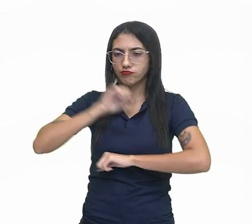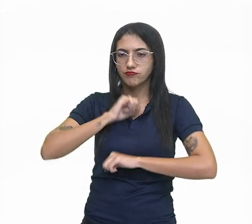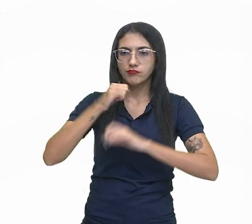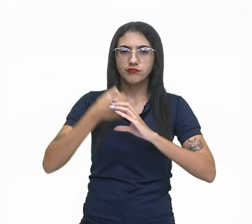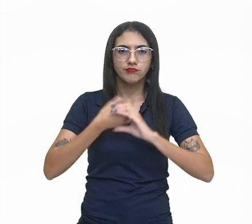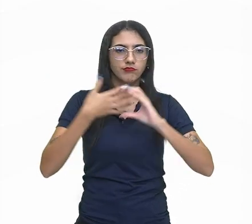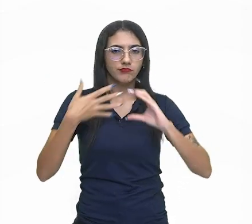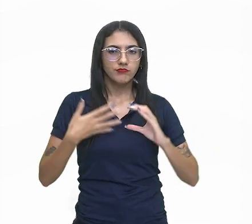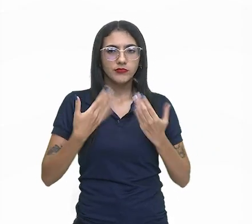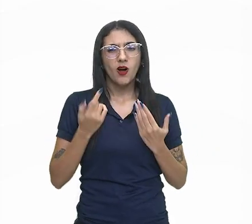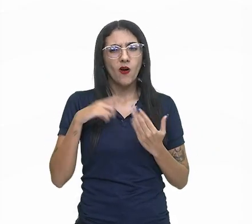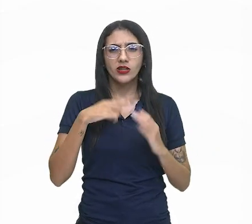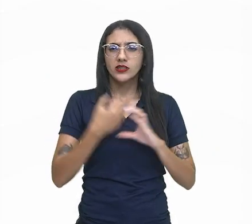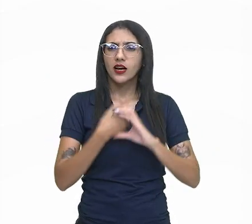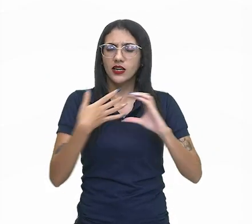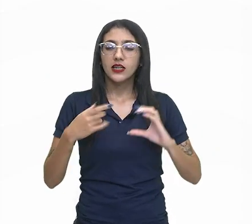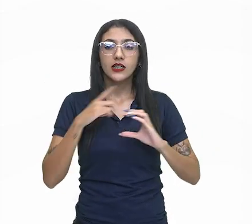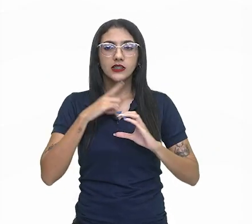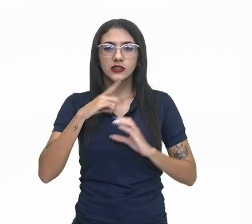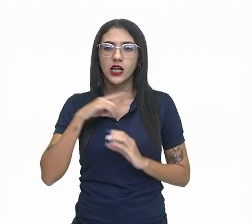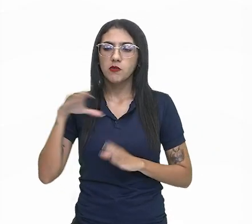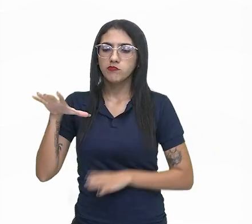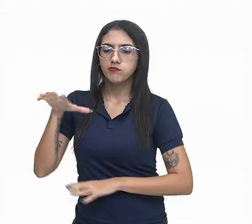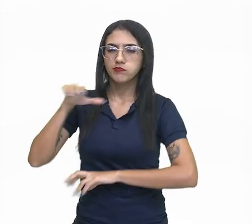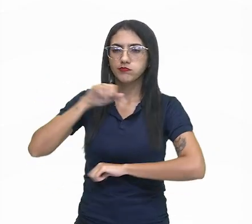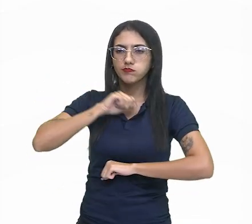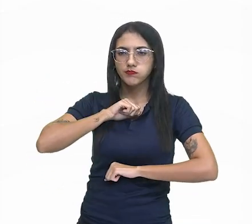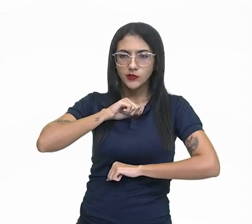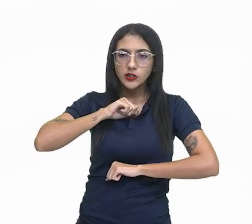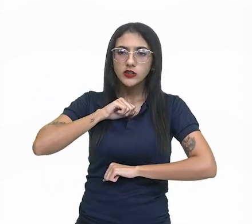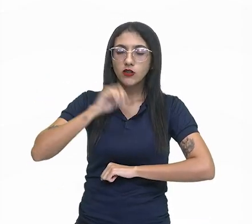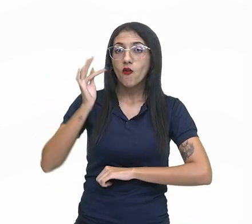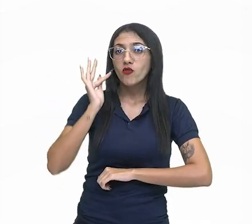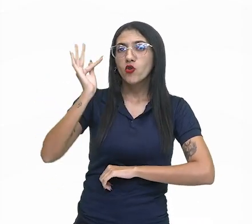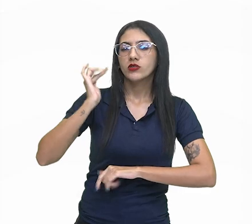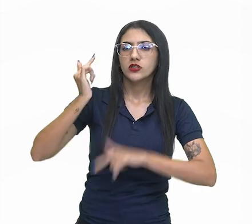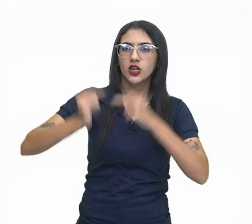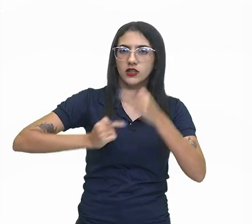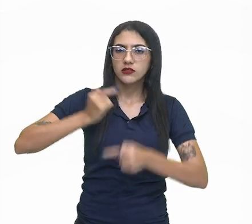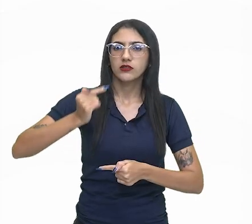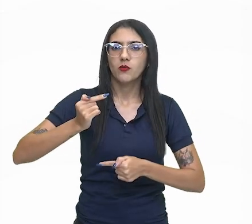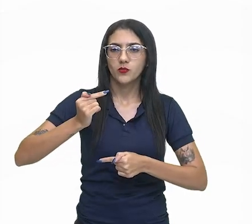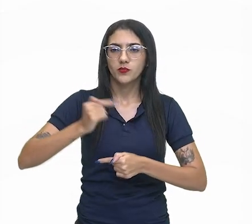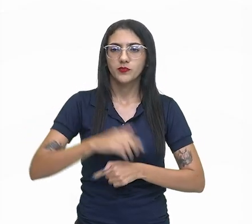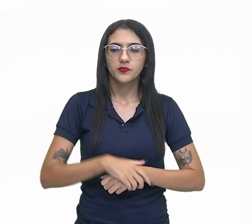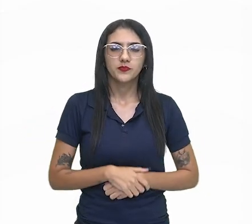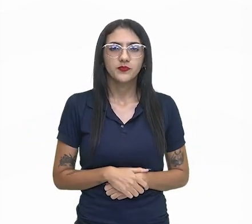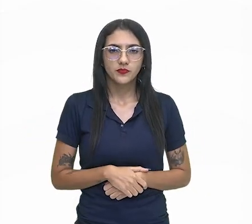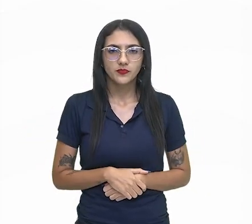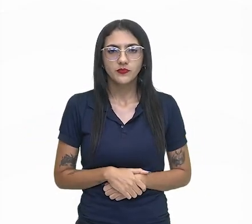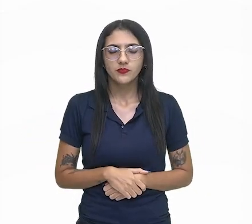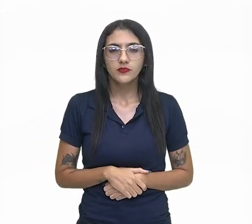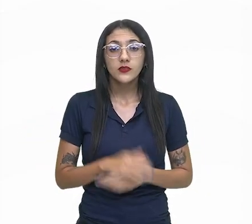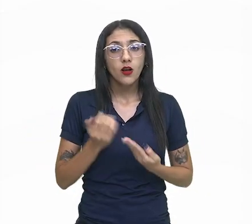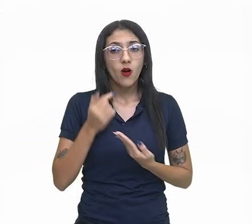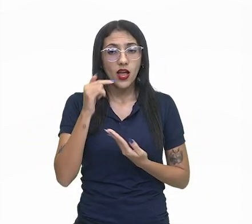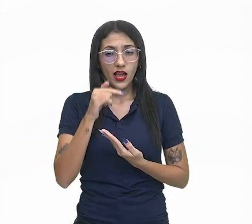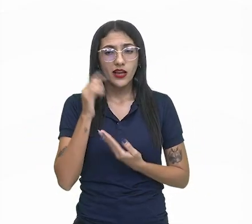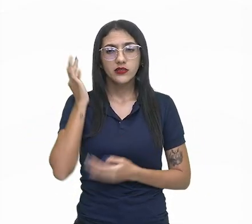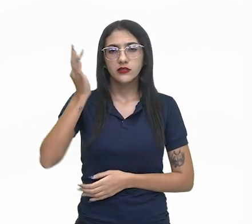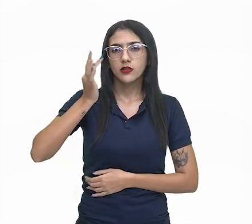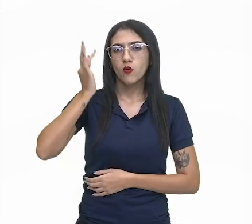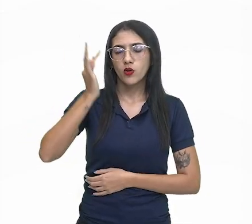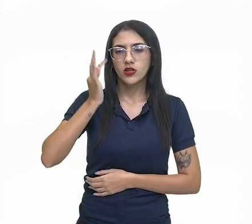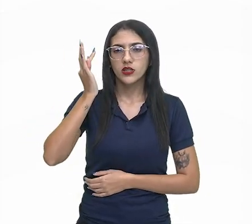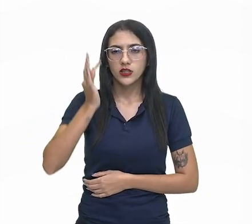aquelas características eram transmitidas aos seus descendentes. Tá bom? E para essa teoria do